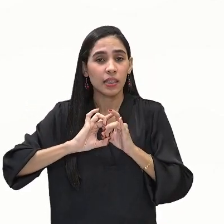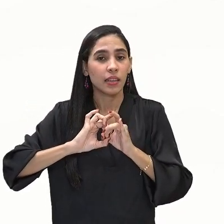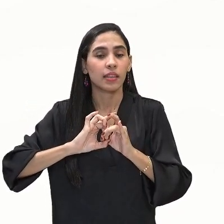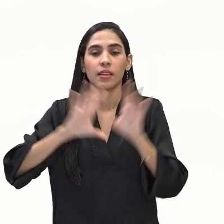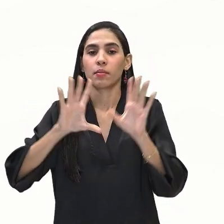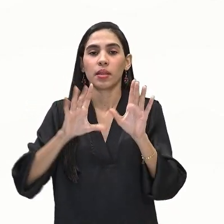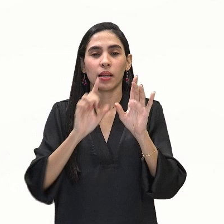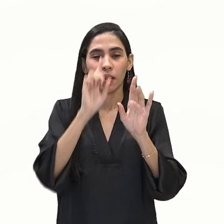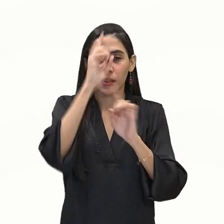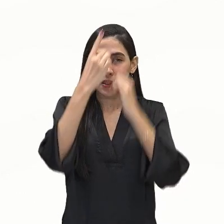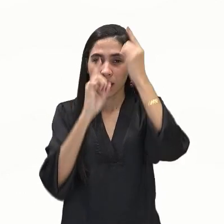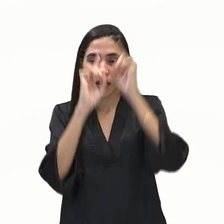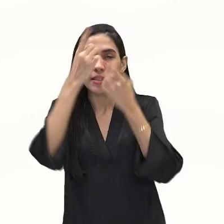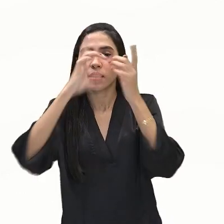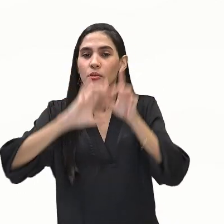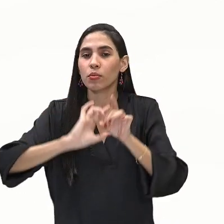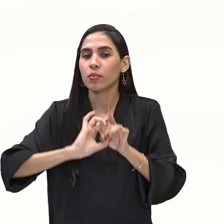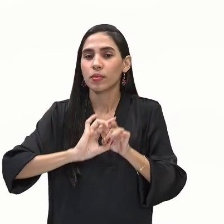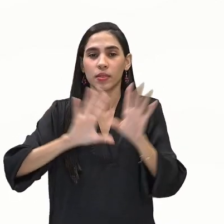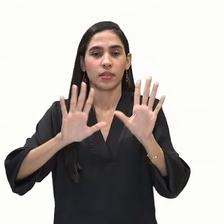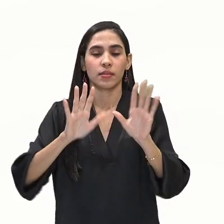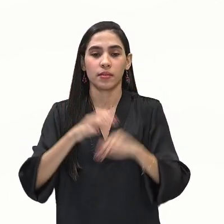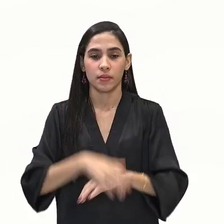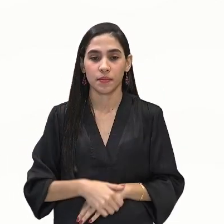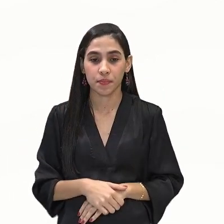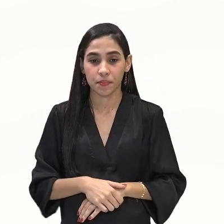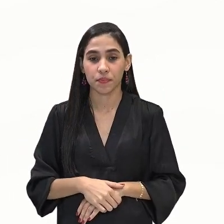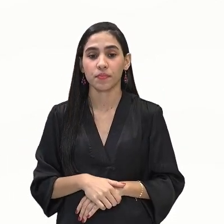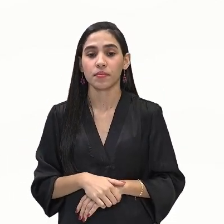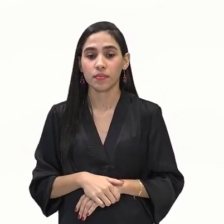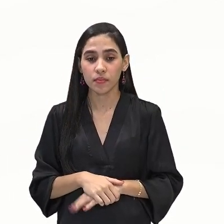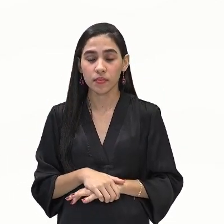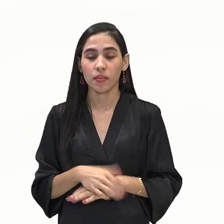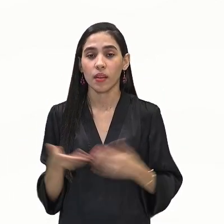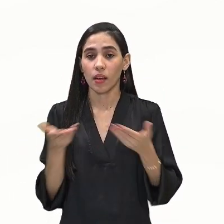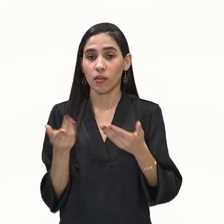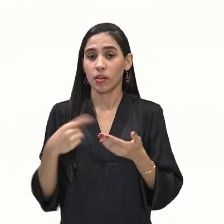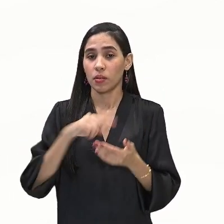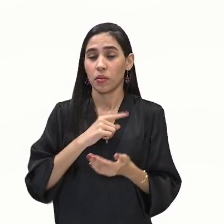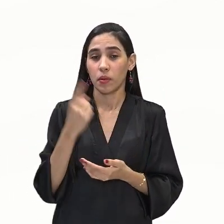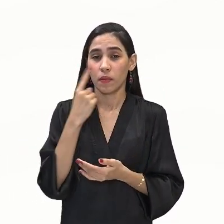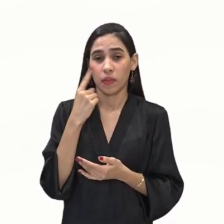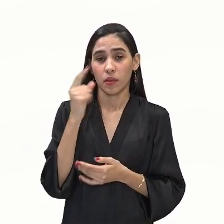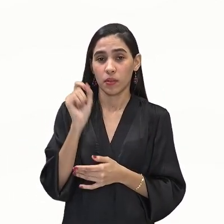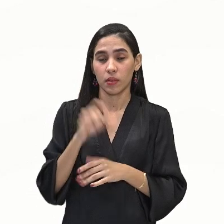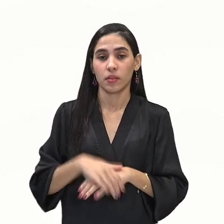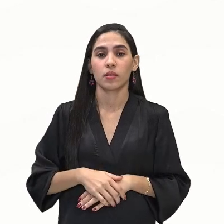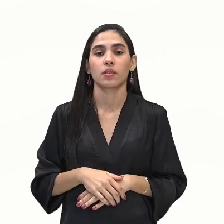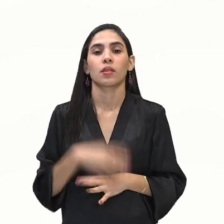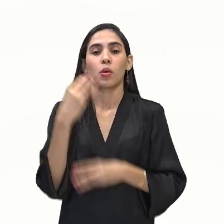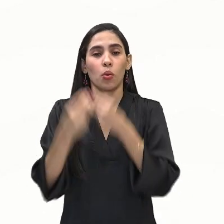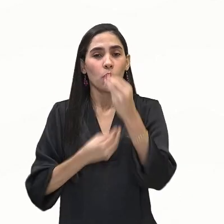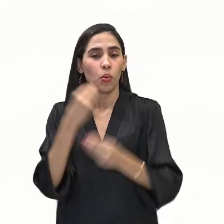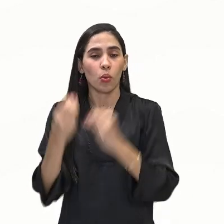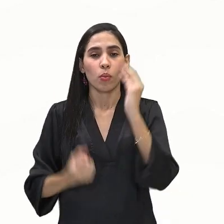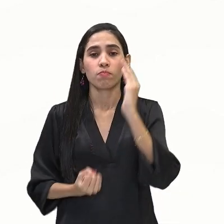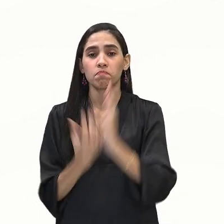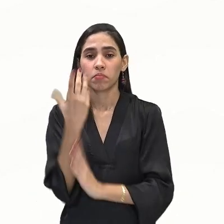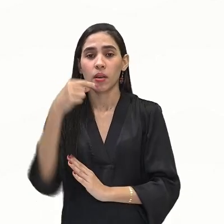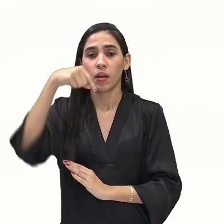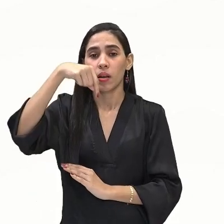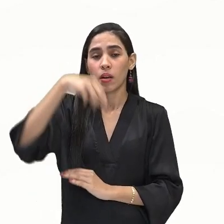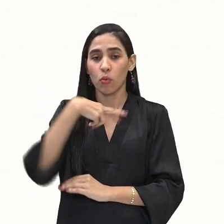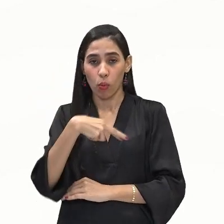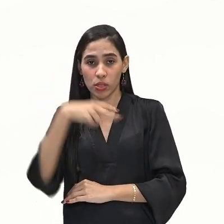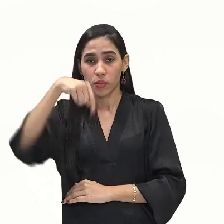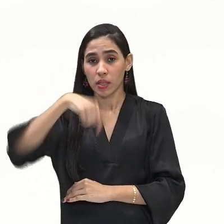sua criação artística. Seguido, então, agora nós vamos observar como surge o romantismo aqui no